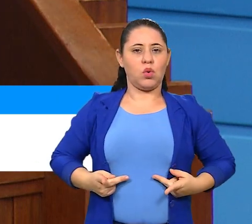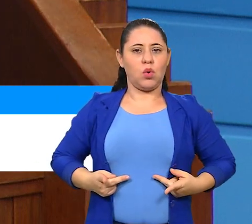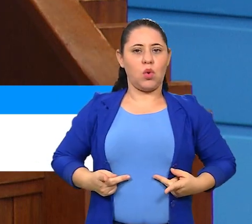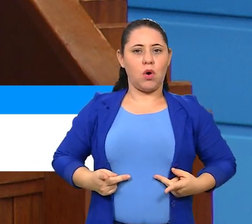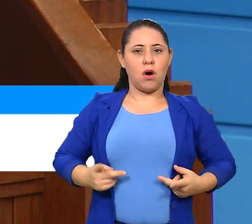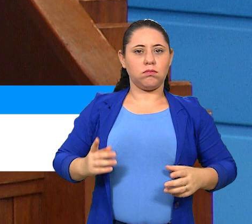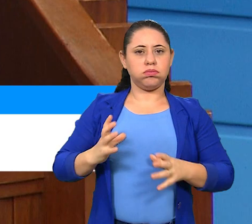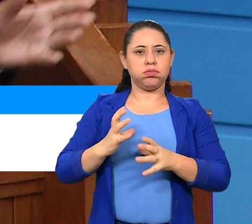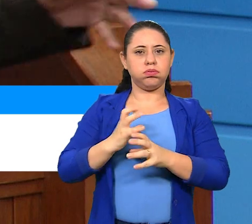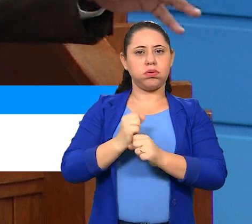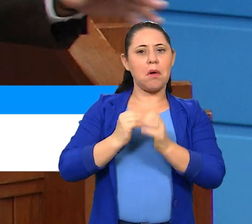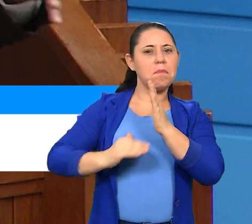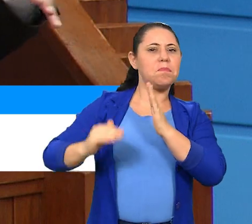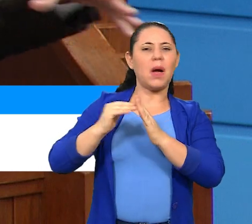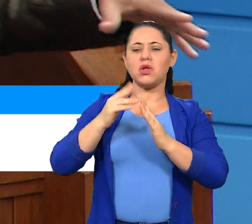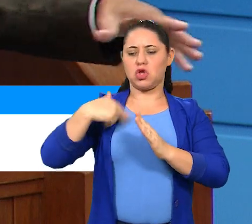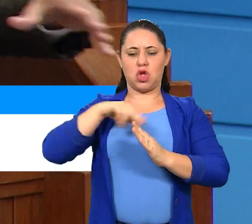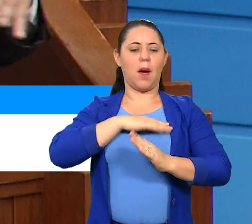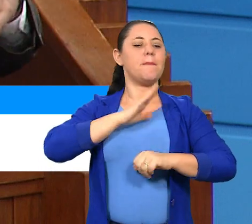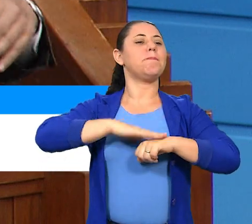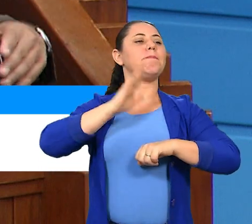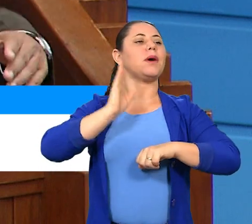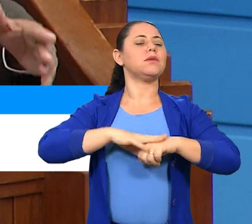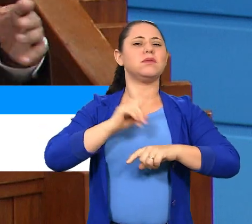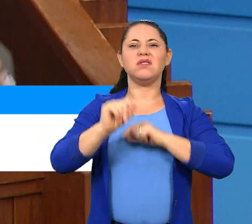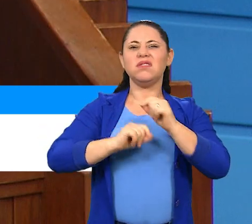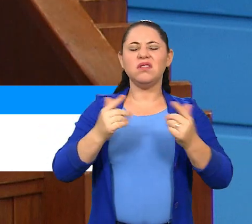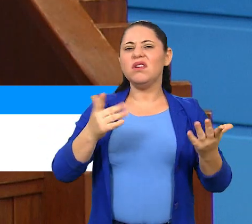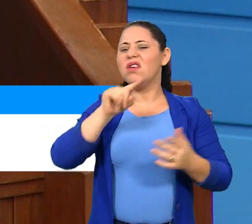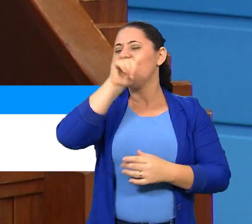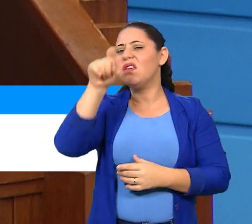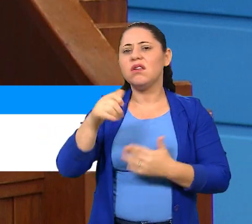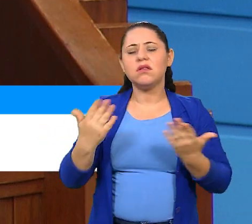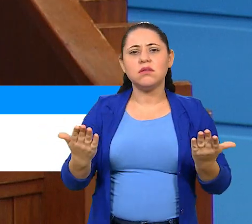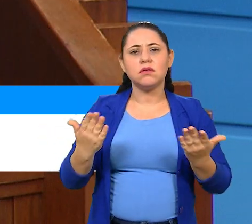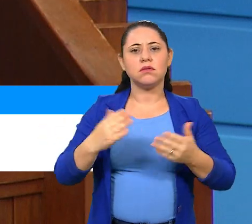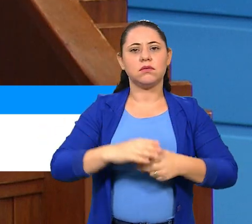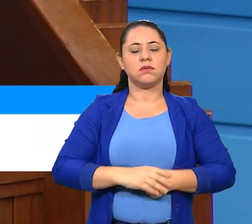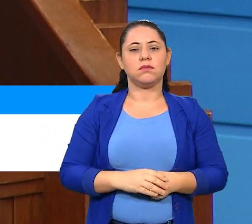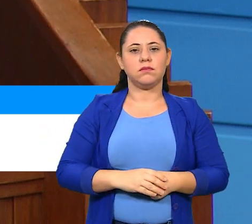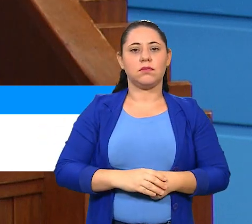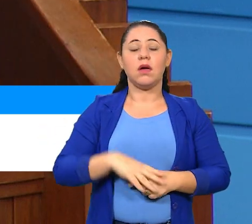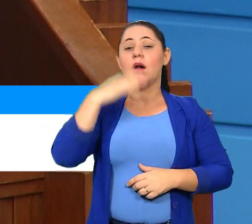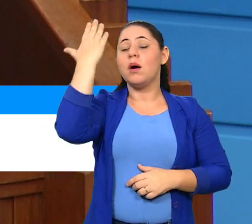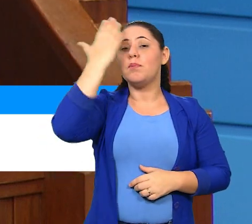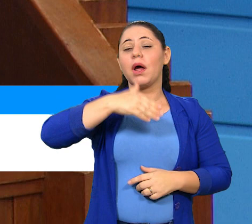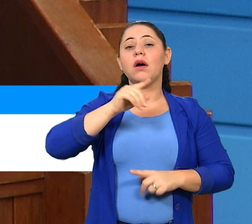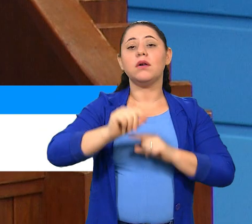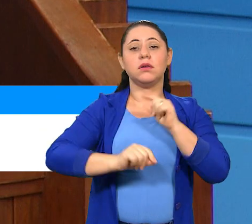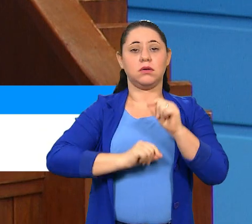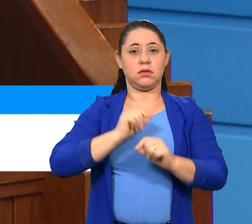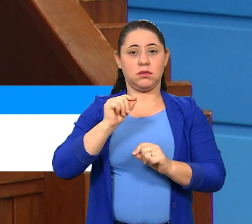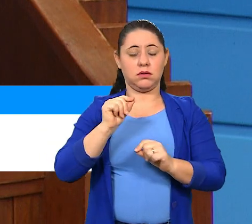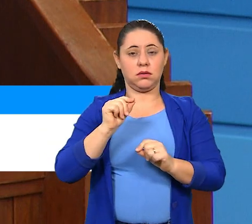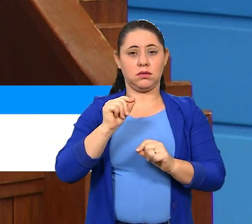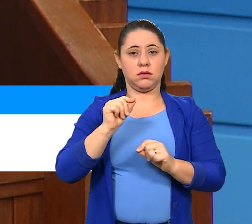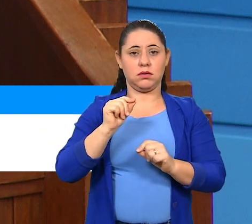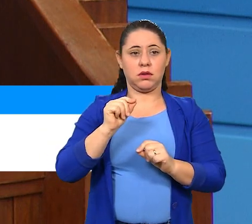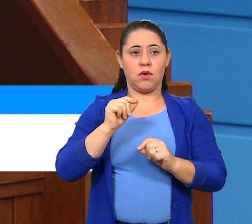a gente nós somos a maioria como é que nós quem nós quem